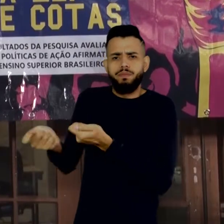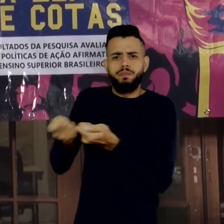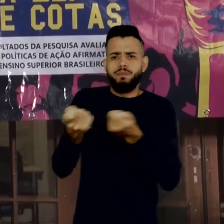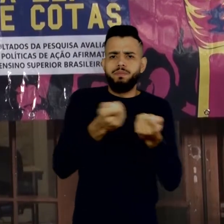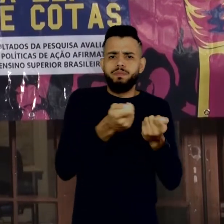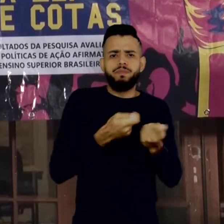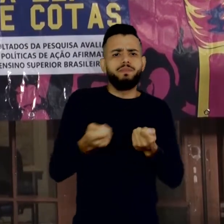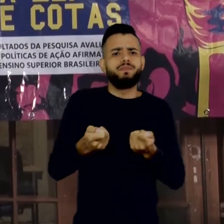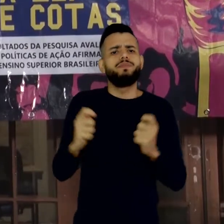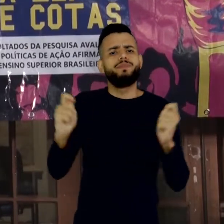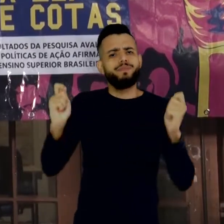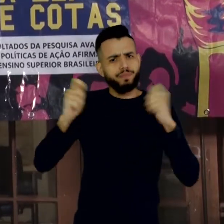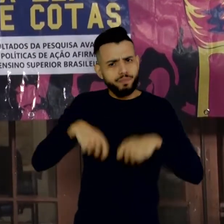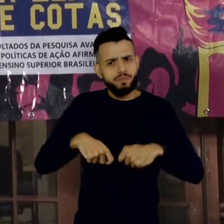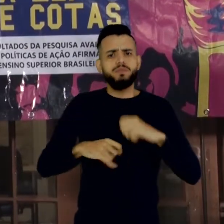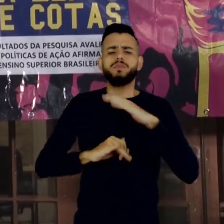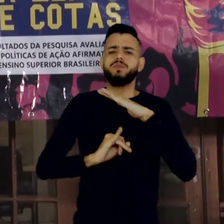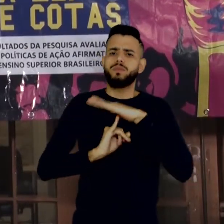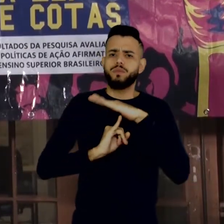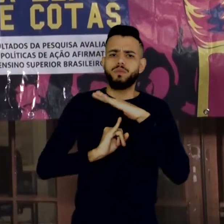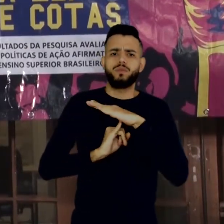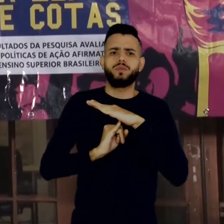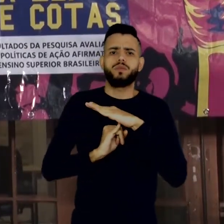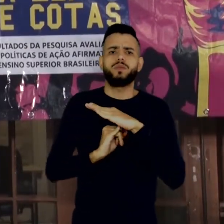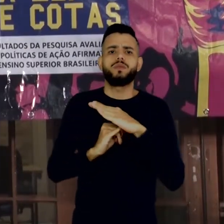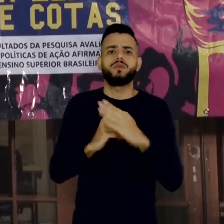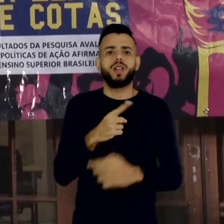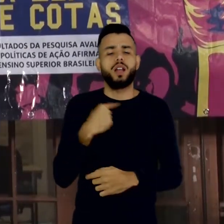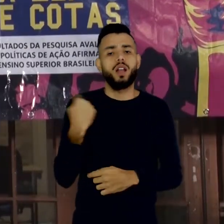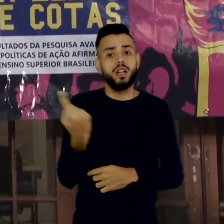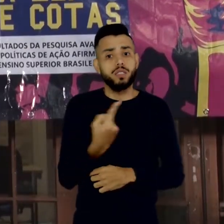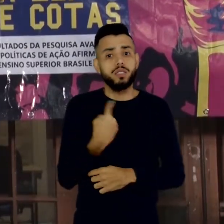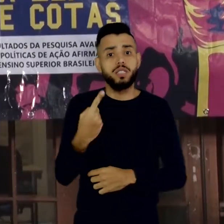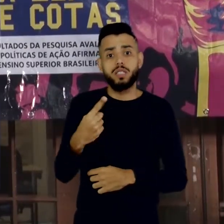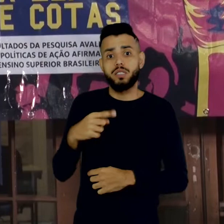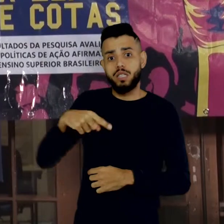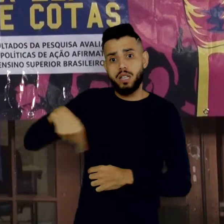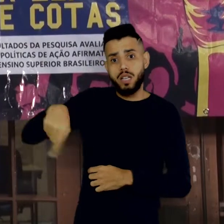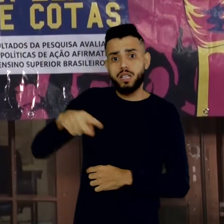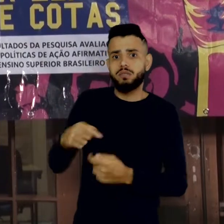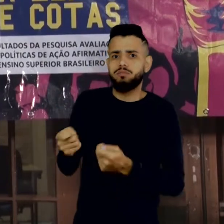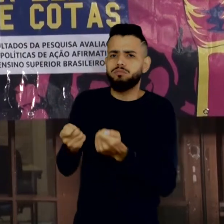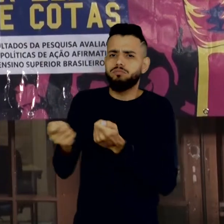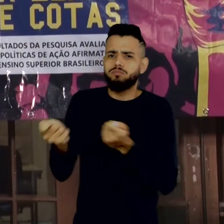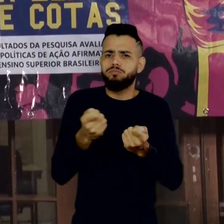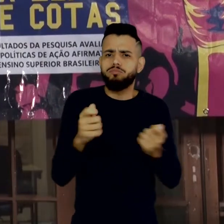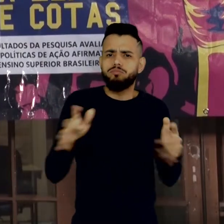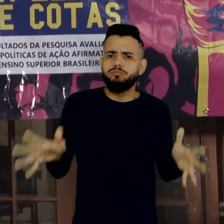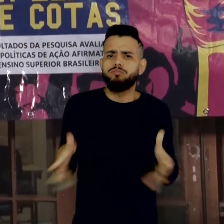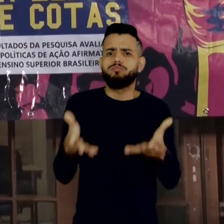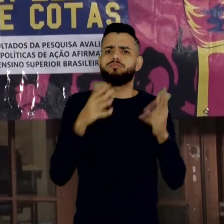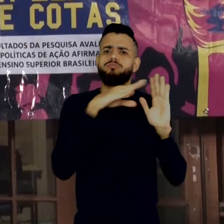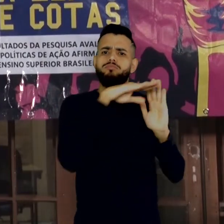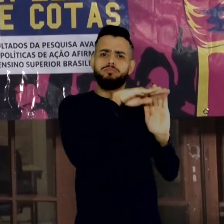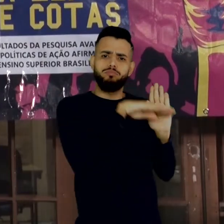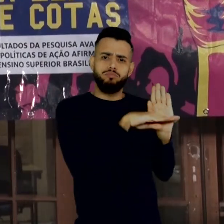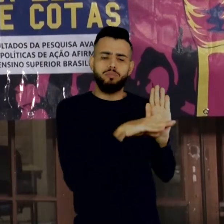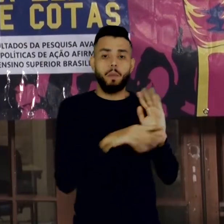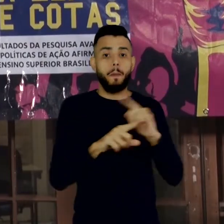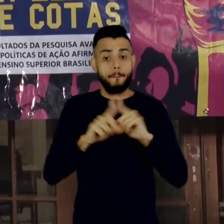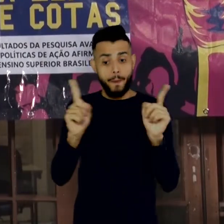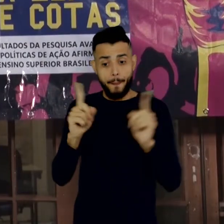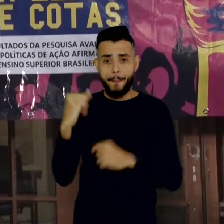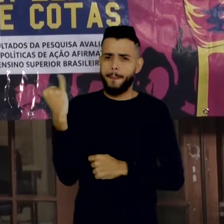com condições institucionais para justamente serem os guardiões, impulsionadores da agenda, mas é